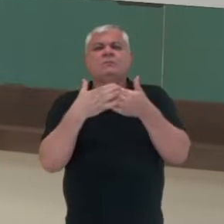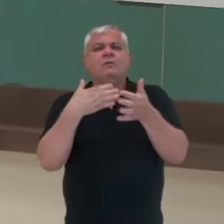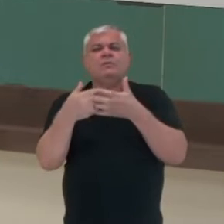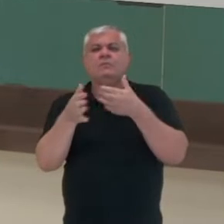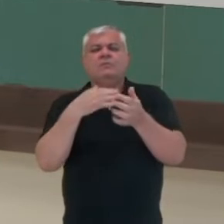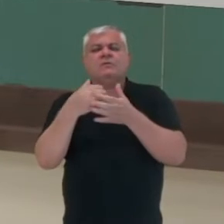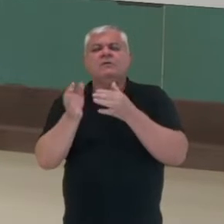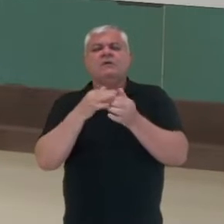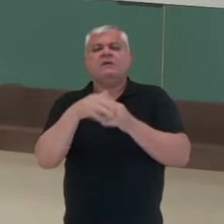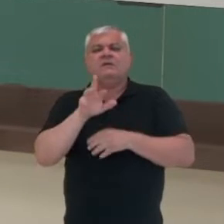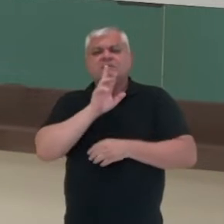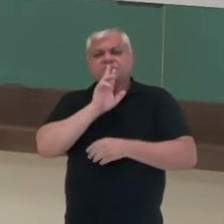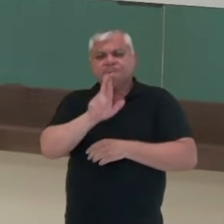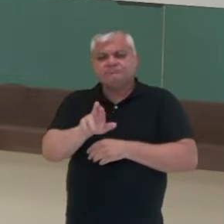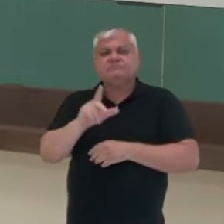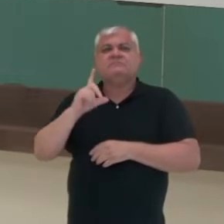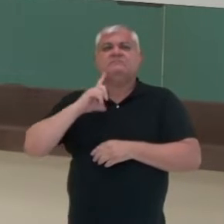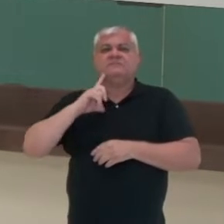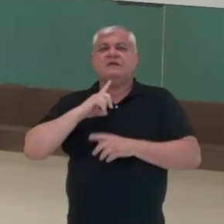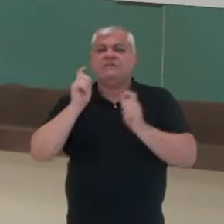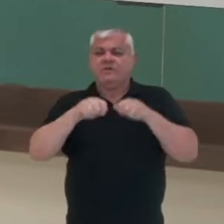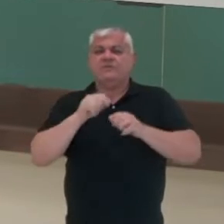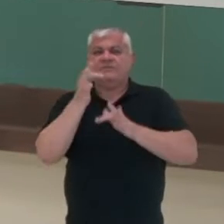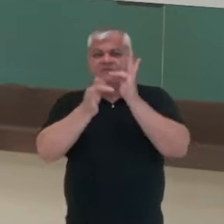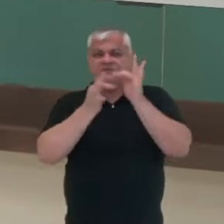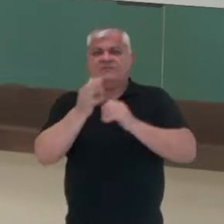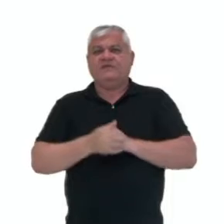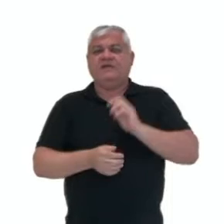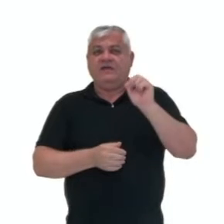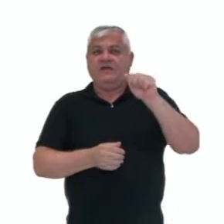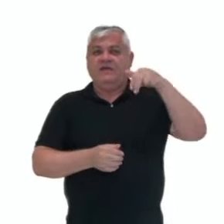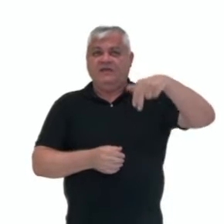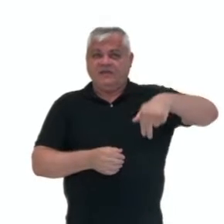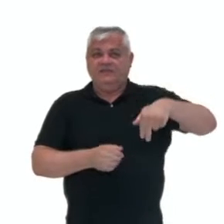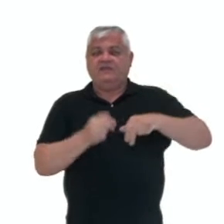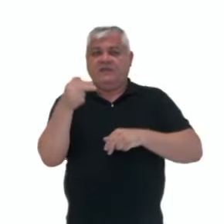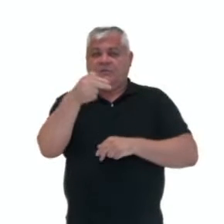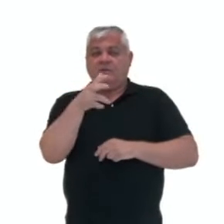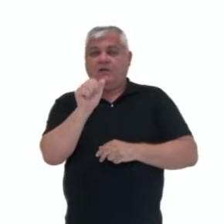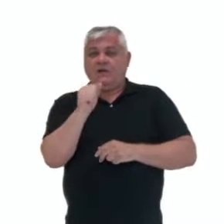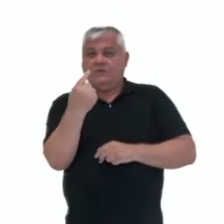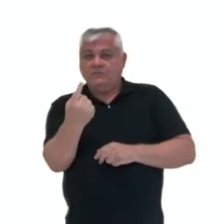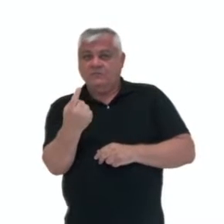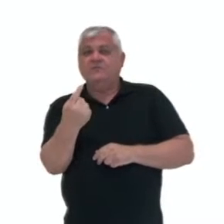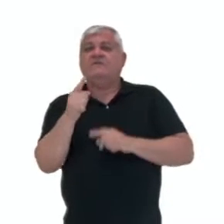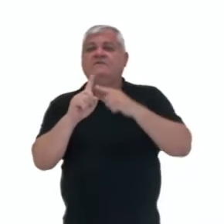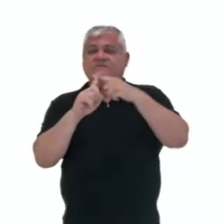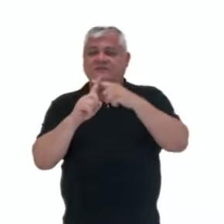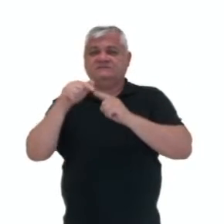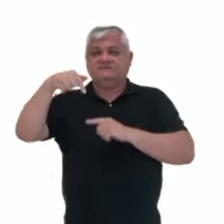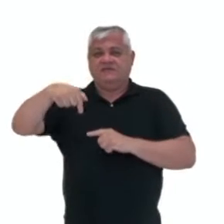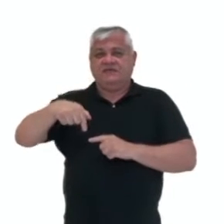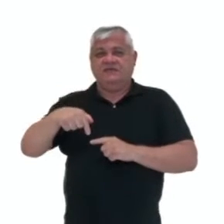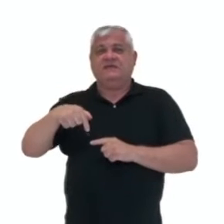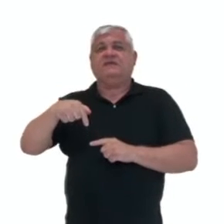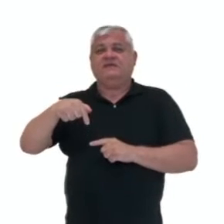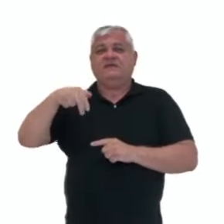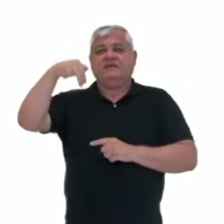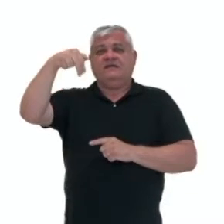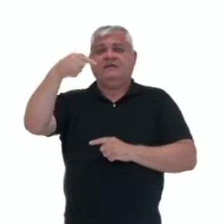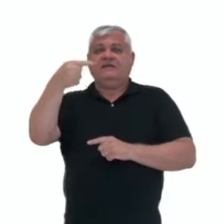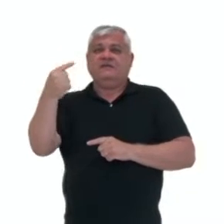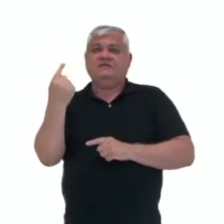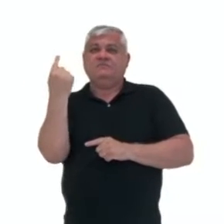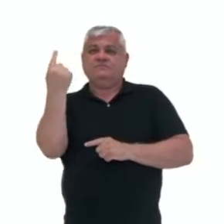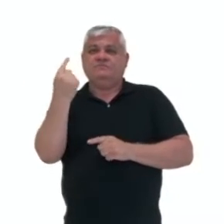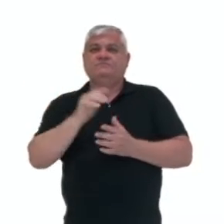progressão geométrica, nós podemos utilizar essa fórmula. AN igual a 1 vezes k elevado